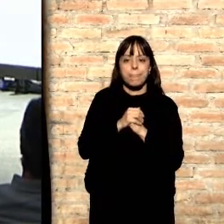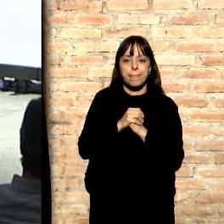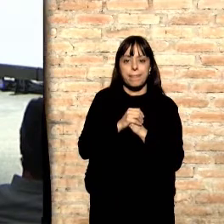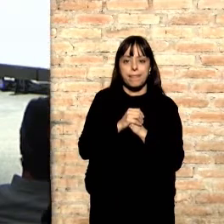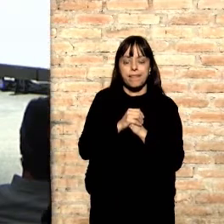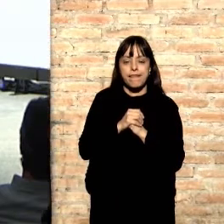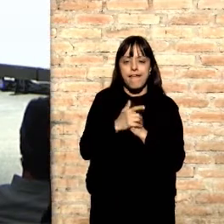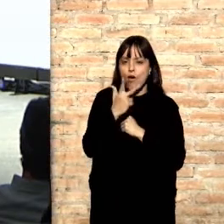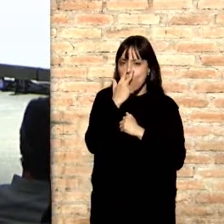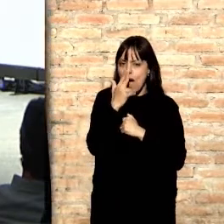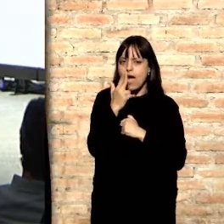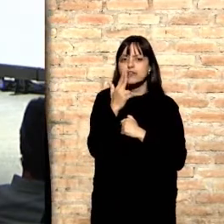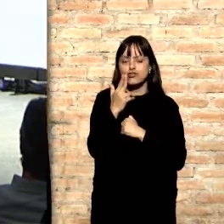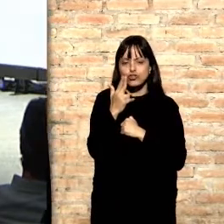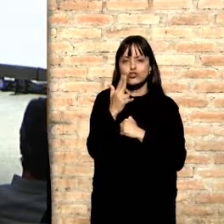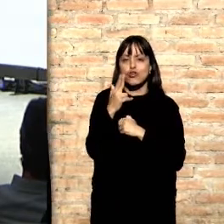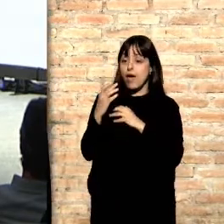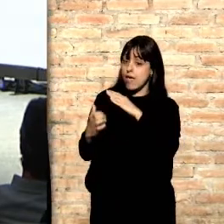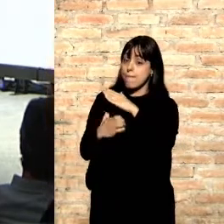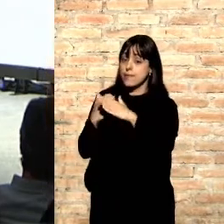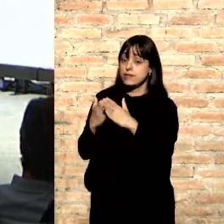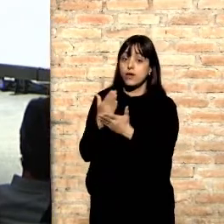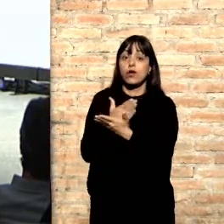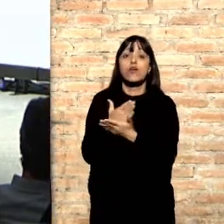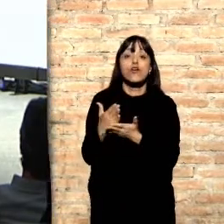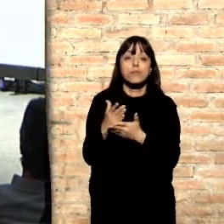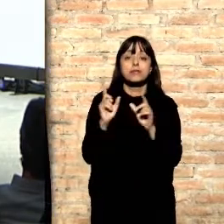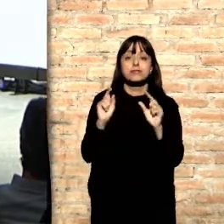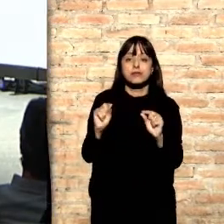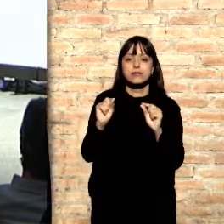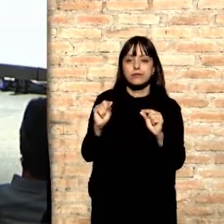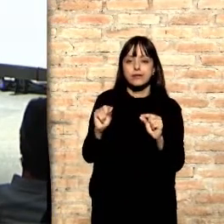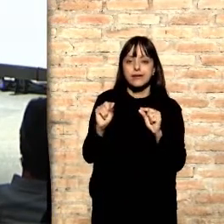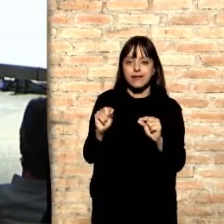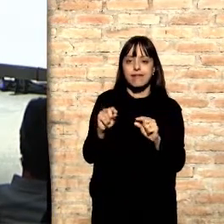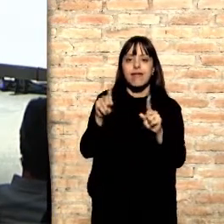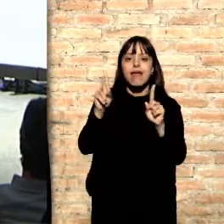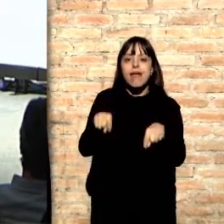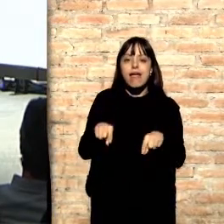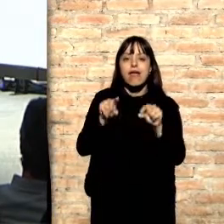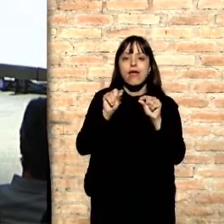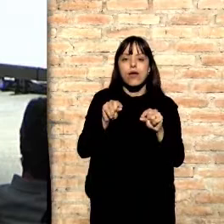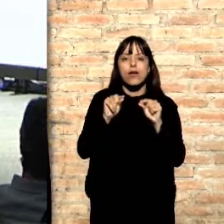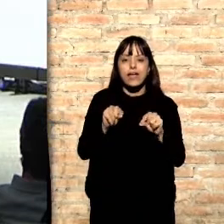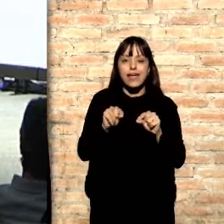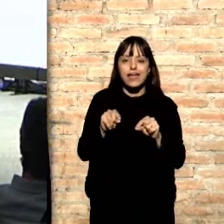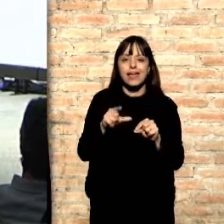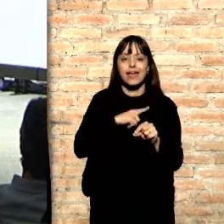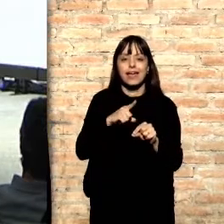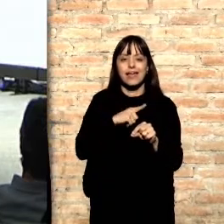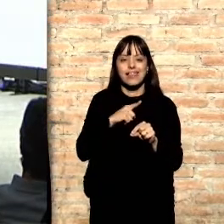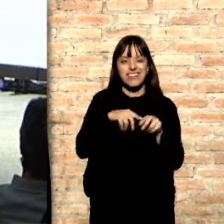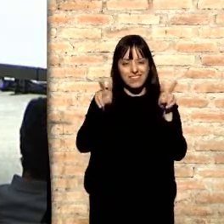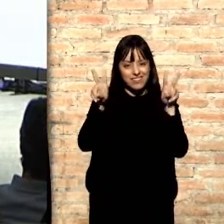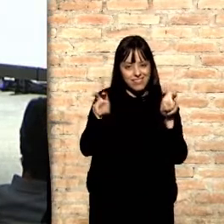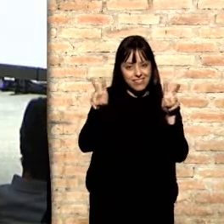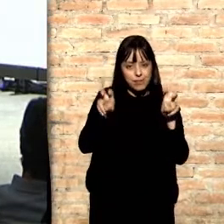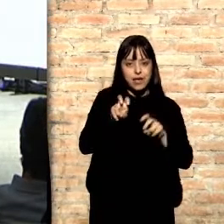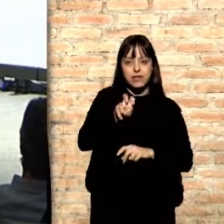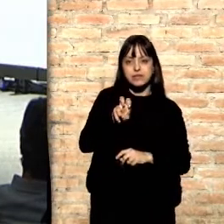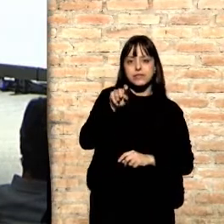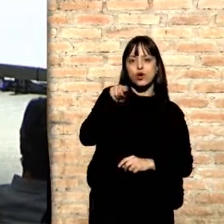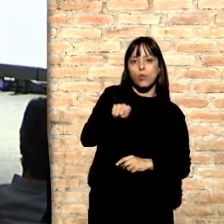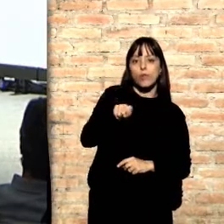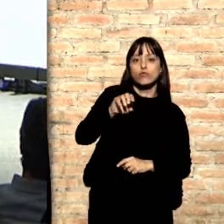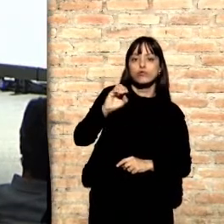eu acho que a gente que as empresas começaram a falar dado do devolução 5.0 um negócio que agora é o